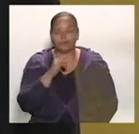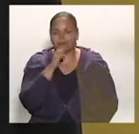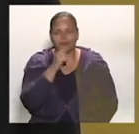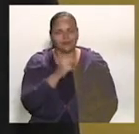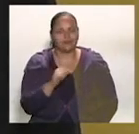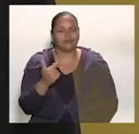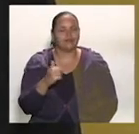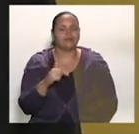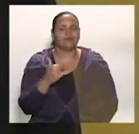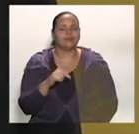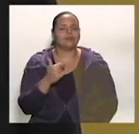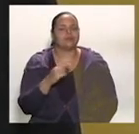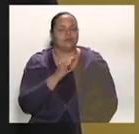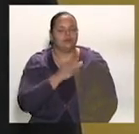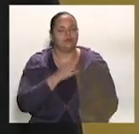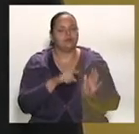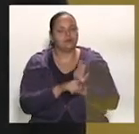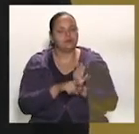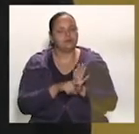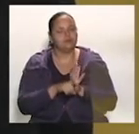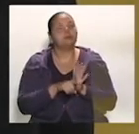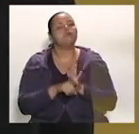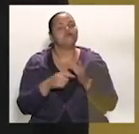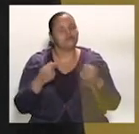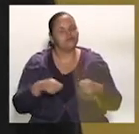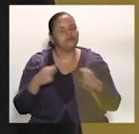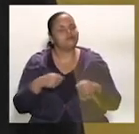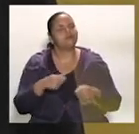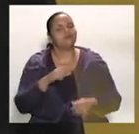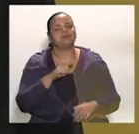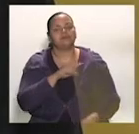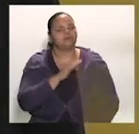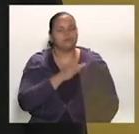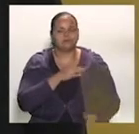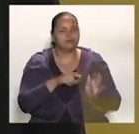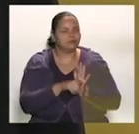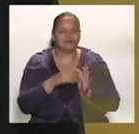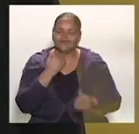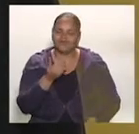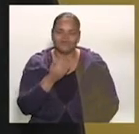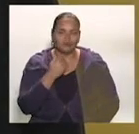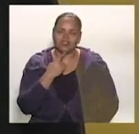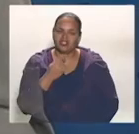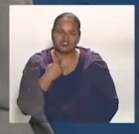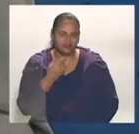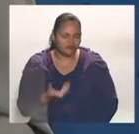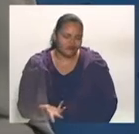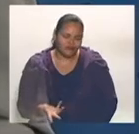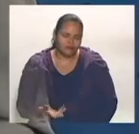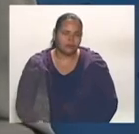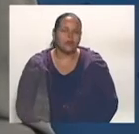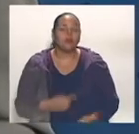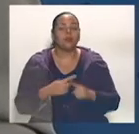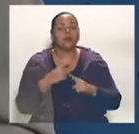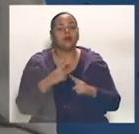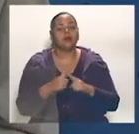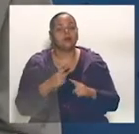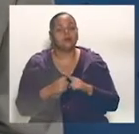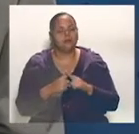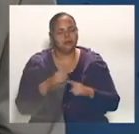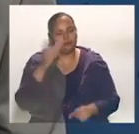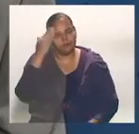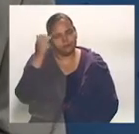você não tiver fiscalização de quem tem que fiscalizar, não vai adiantar. Agora, por que será que isso acontece? Porque